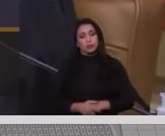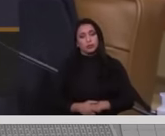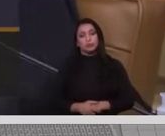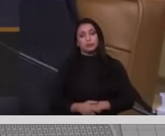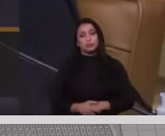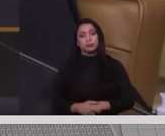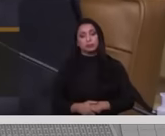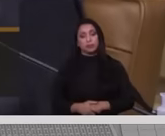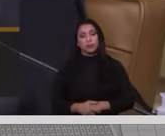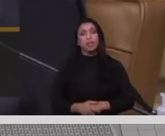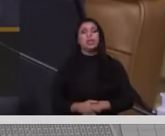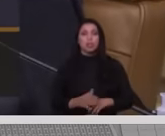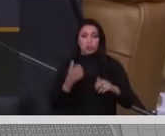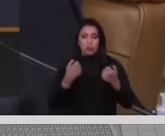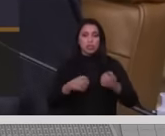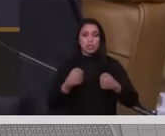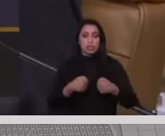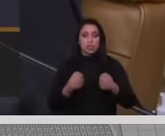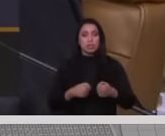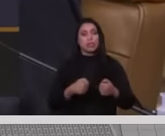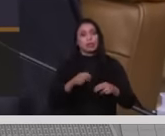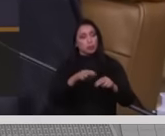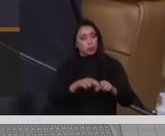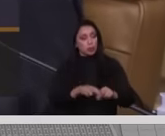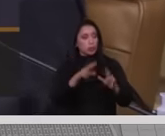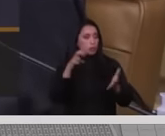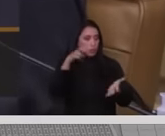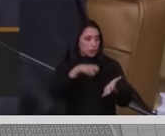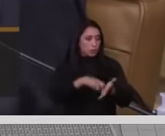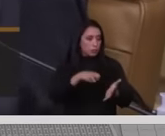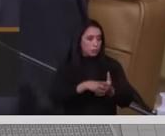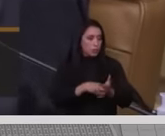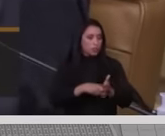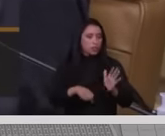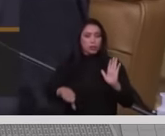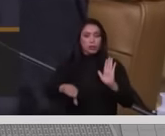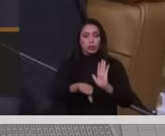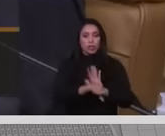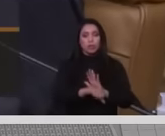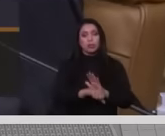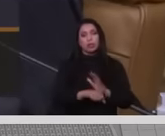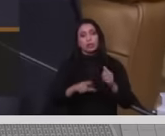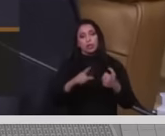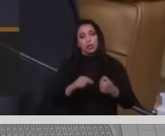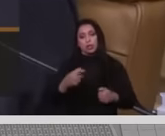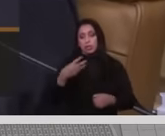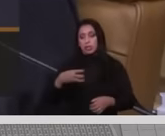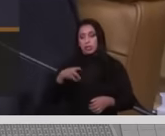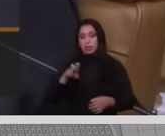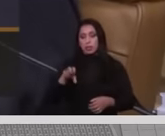para forçar uma pauta política, eu sempre sou muito enfático em dizer isso é um método antidemocrático.